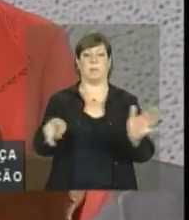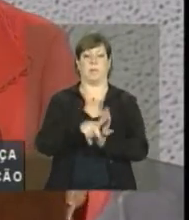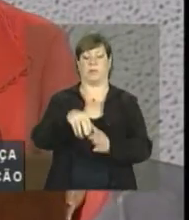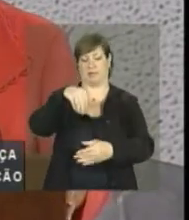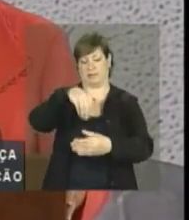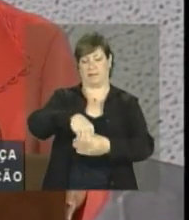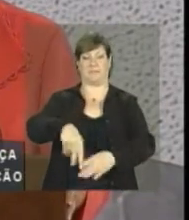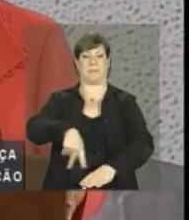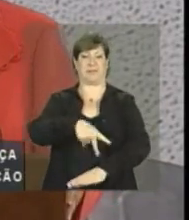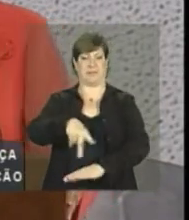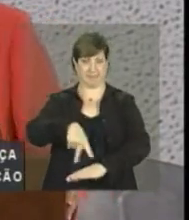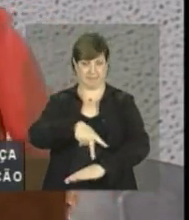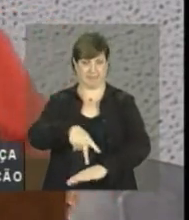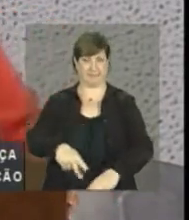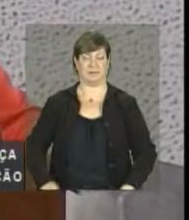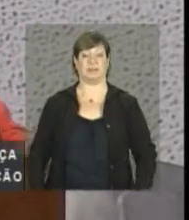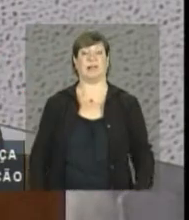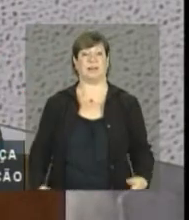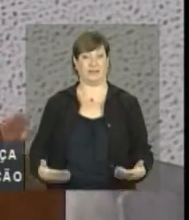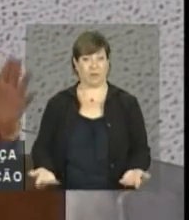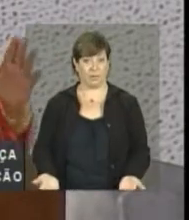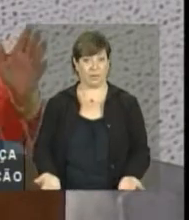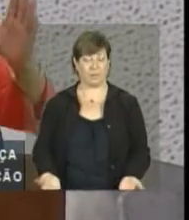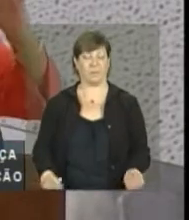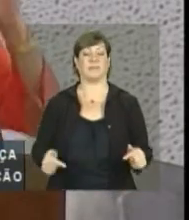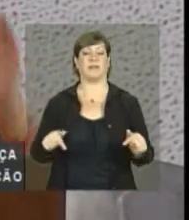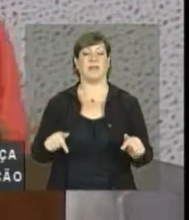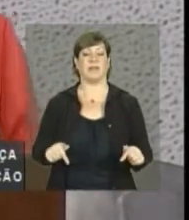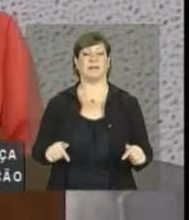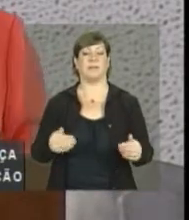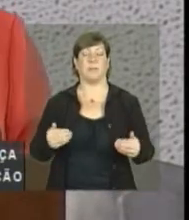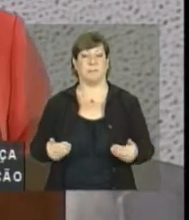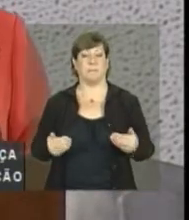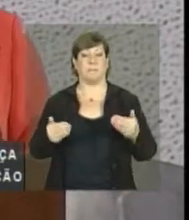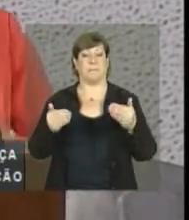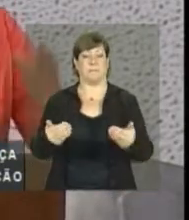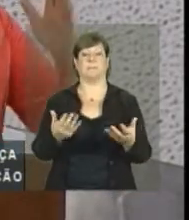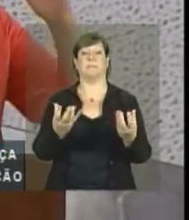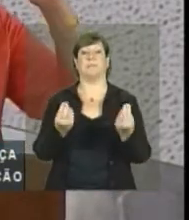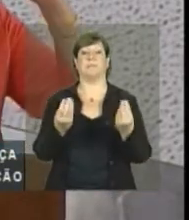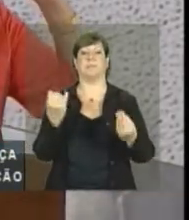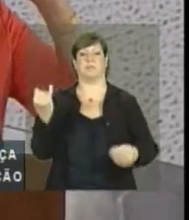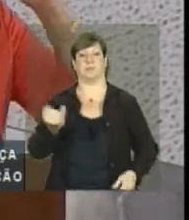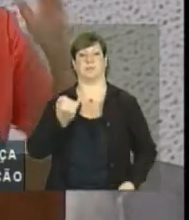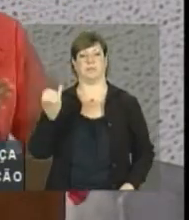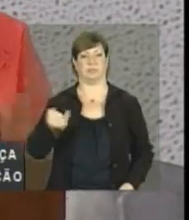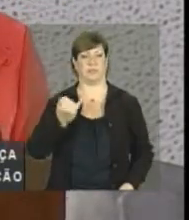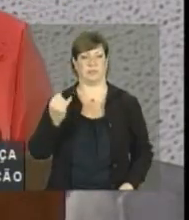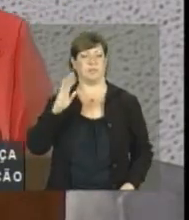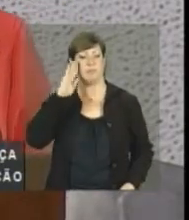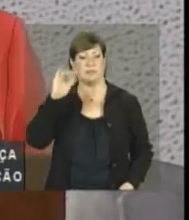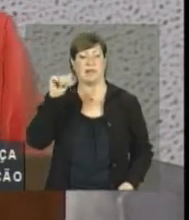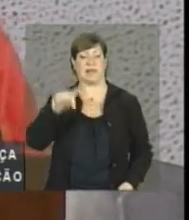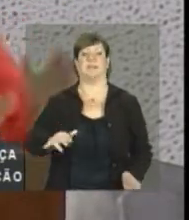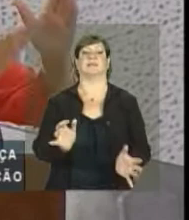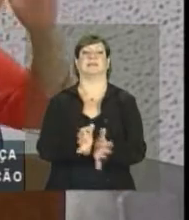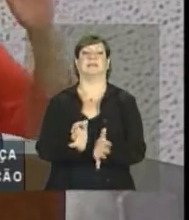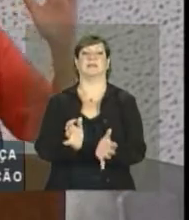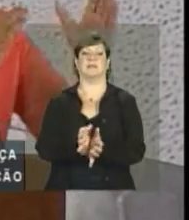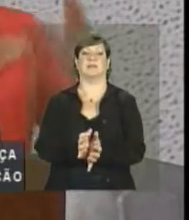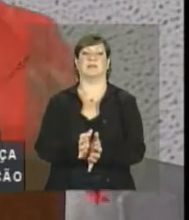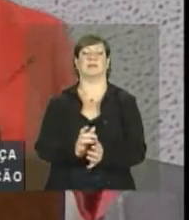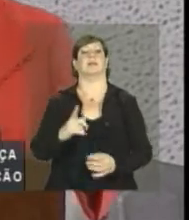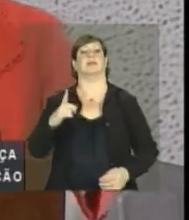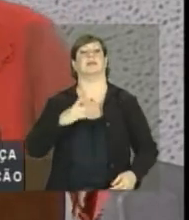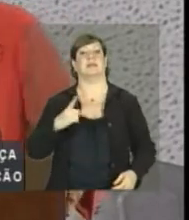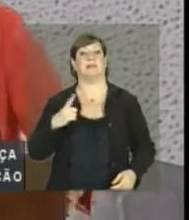interno. Então, é um passo muito importante que justamente esse setor, que está